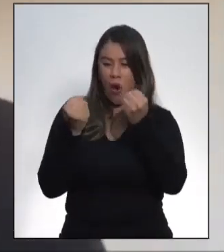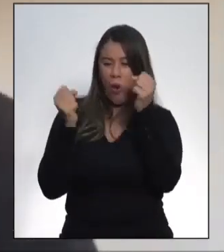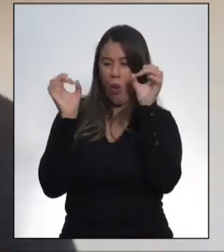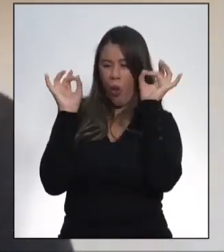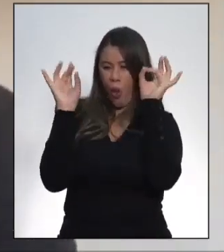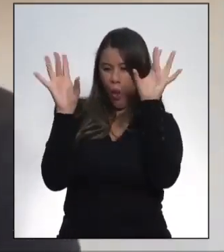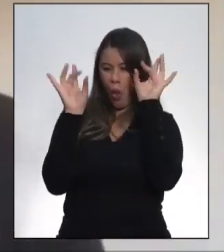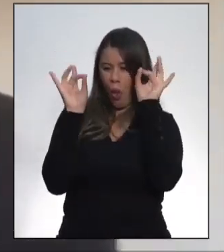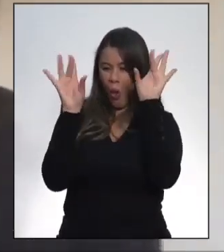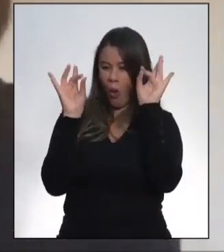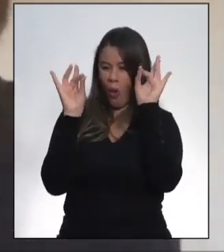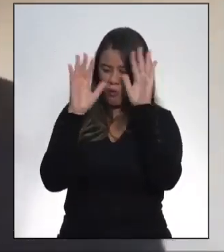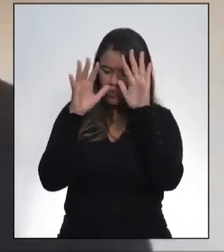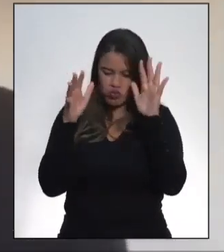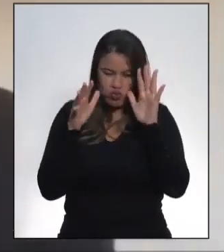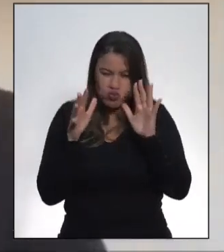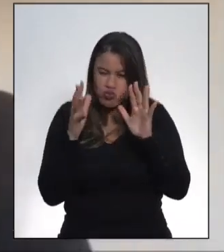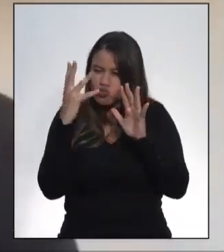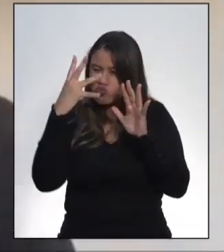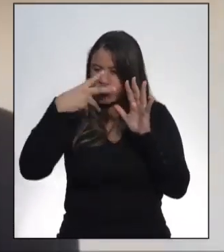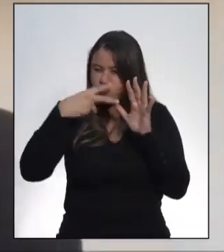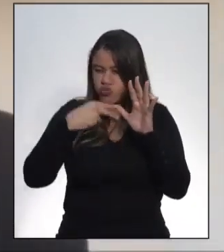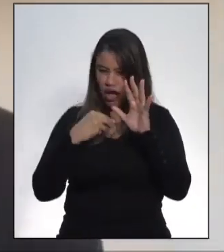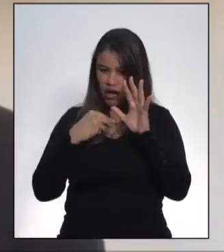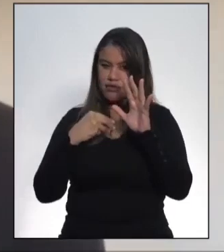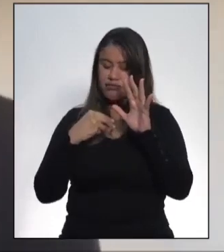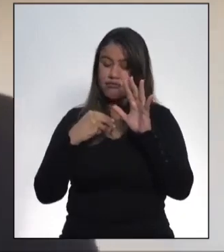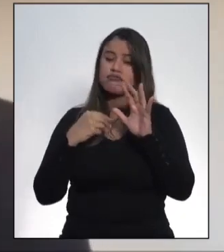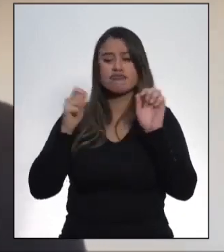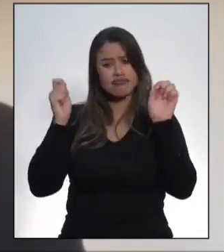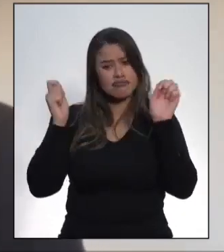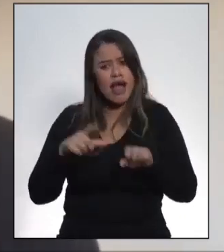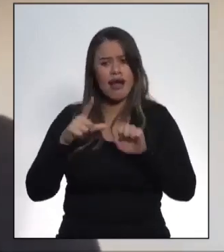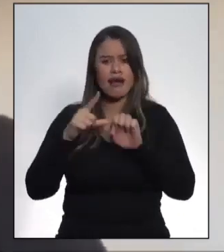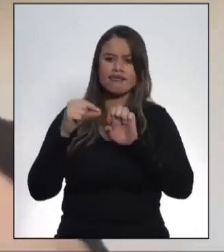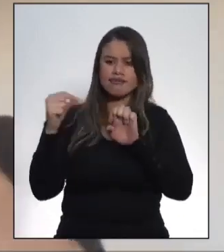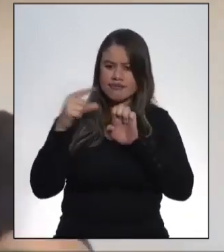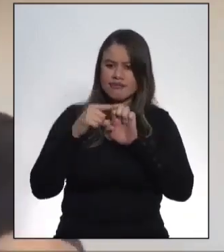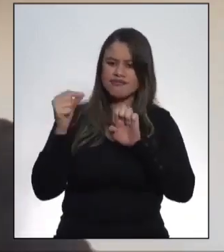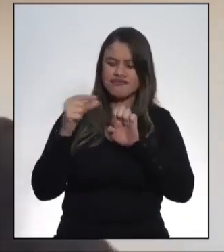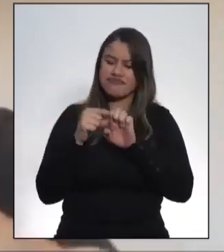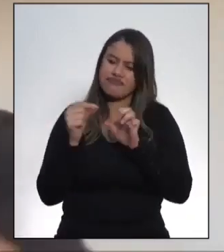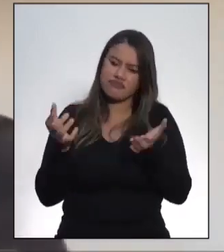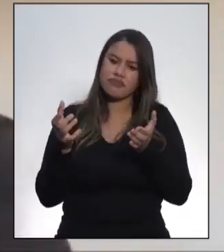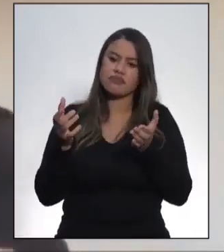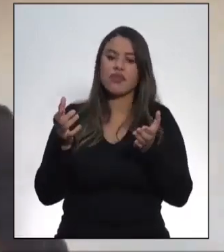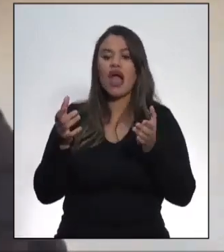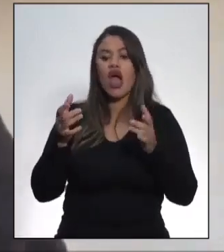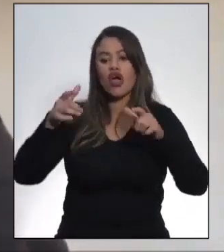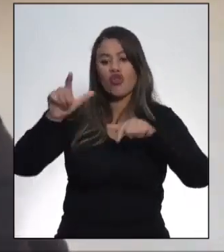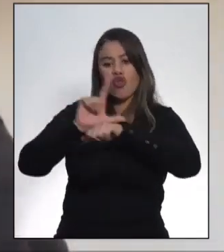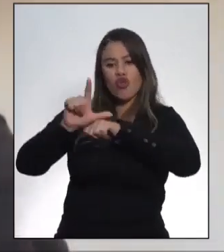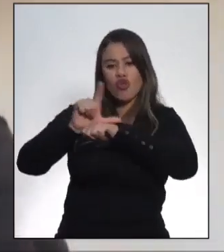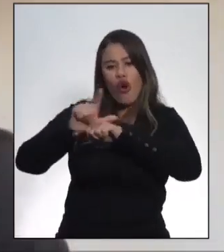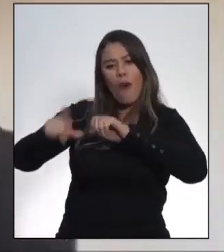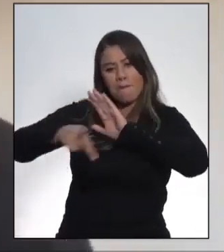E você pode, sim, empreender nesse setor, tendo, por exemplo, uma concessionária de carros de